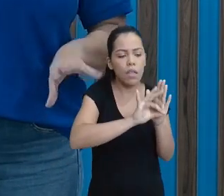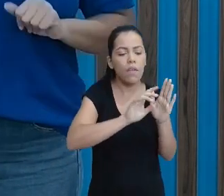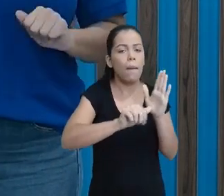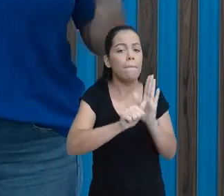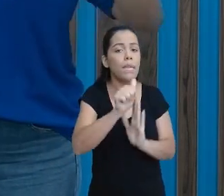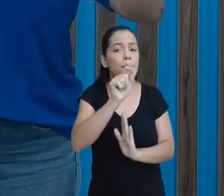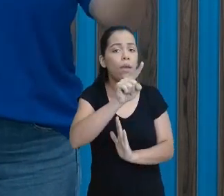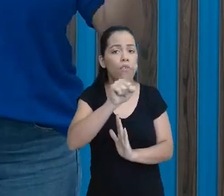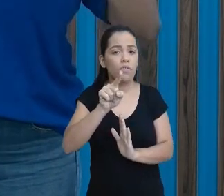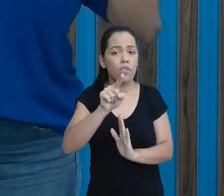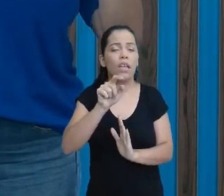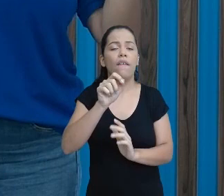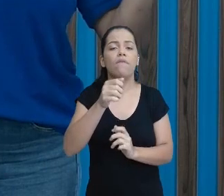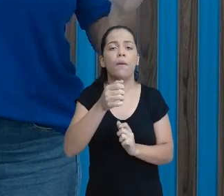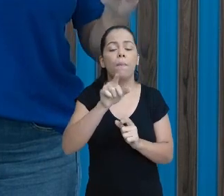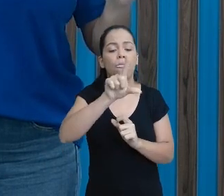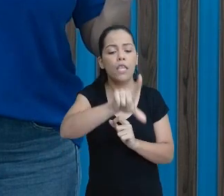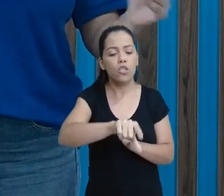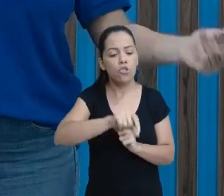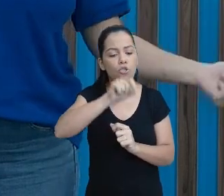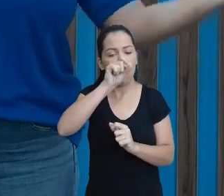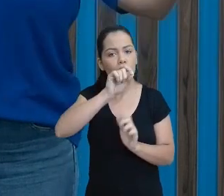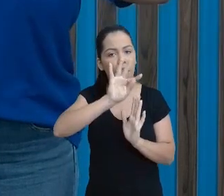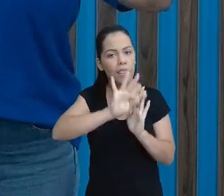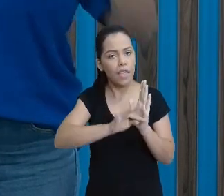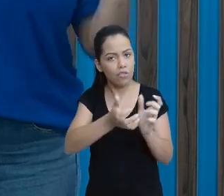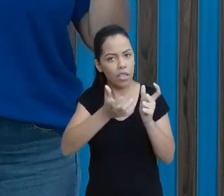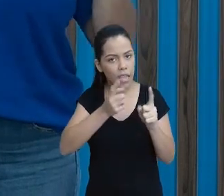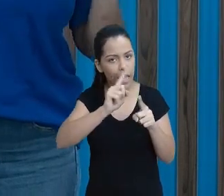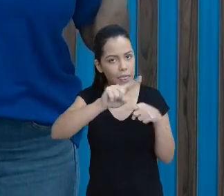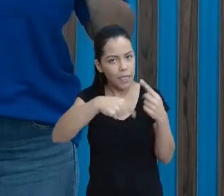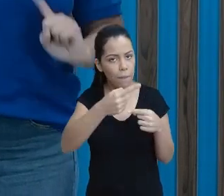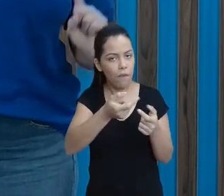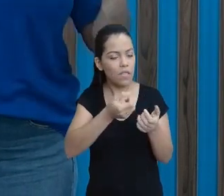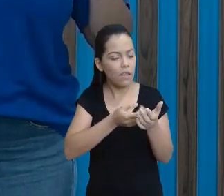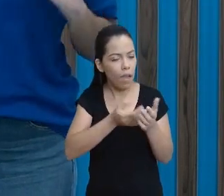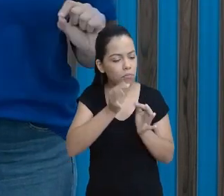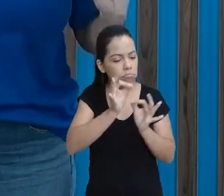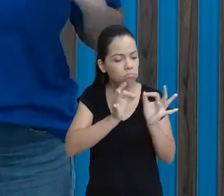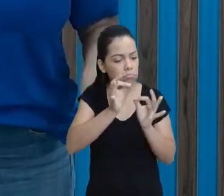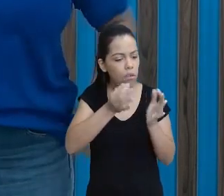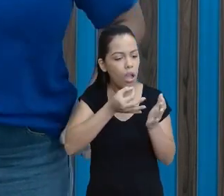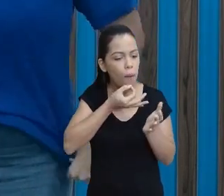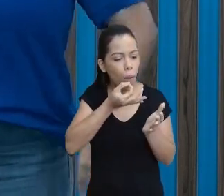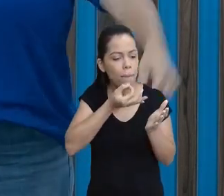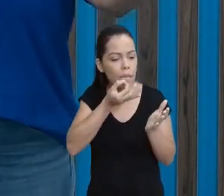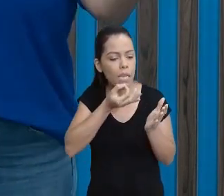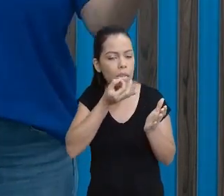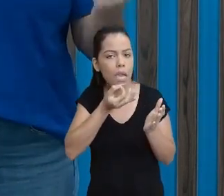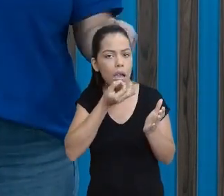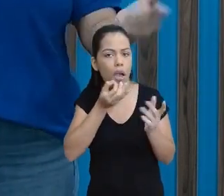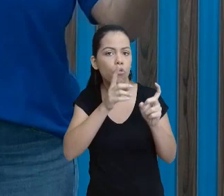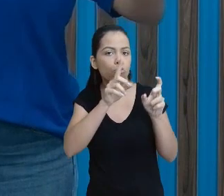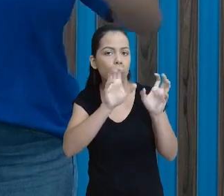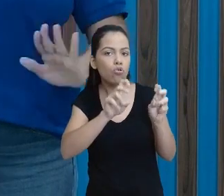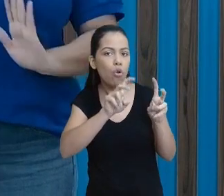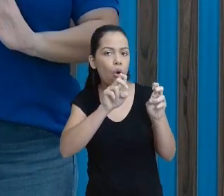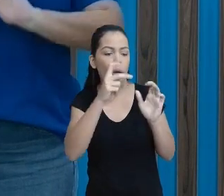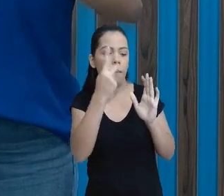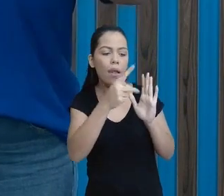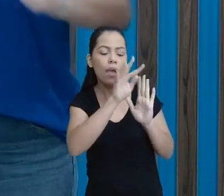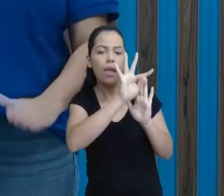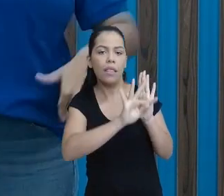primeiro escolher o objeto e aí você vai formar a sua opinião sobre esse objeto. E aí sim você